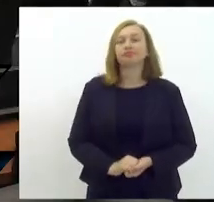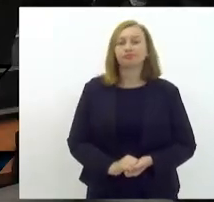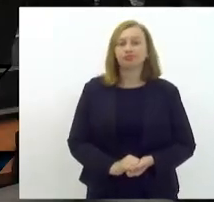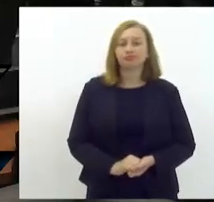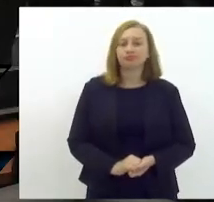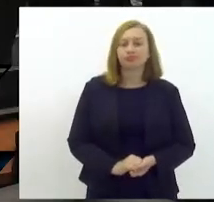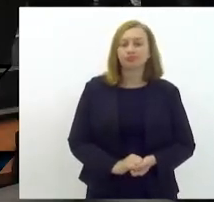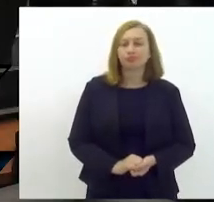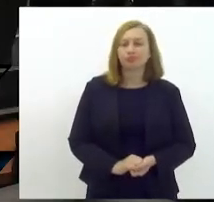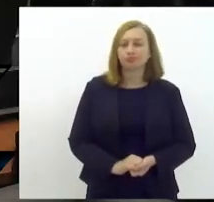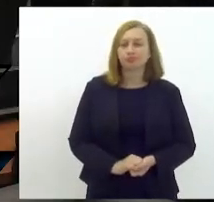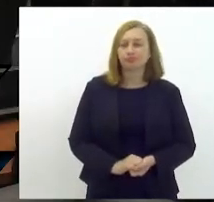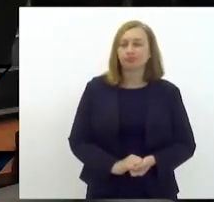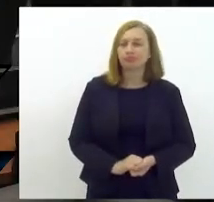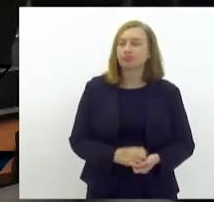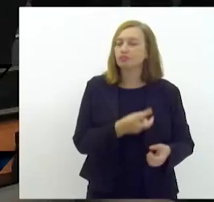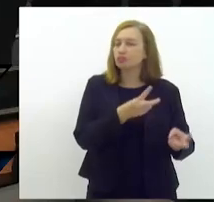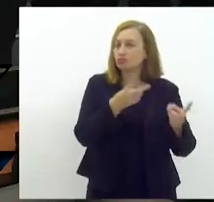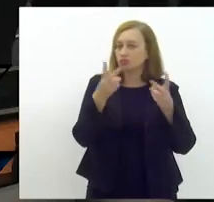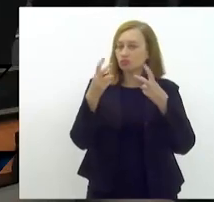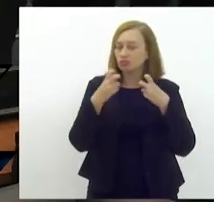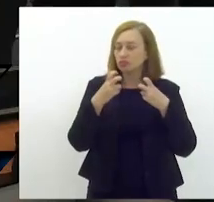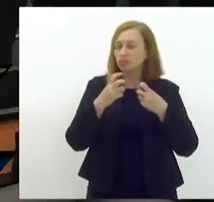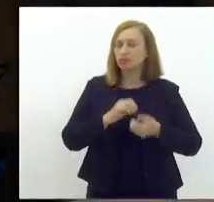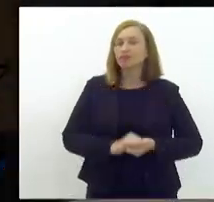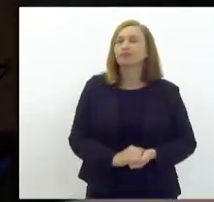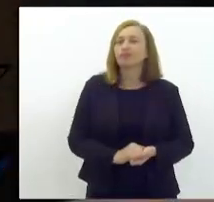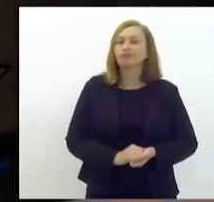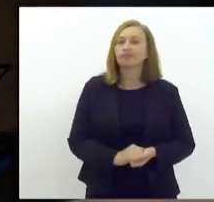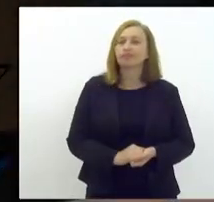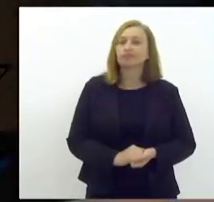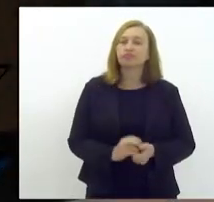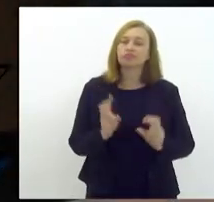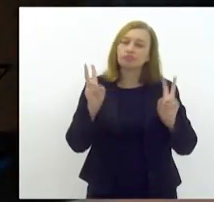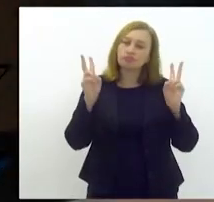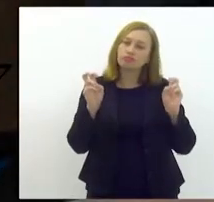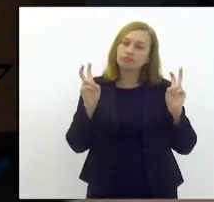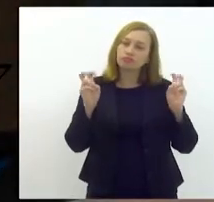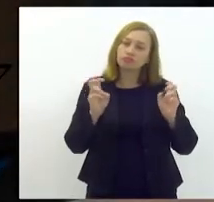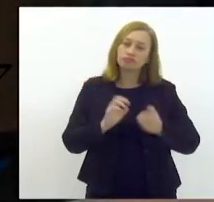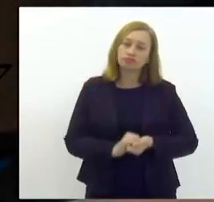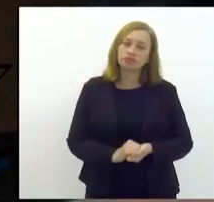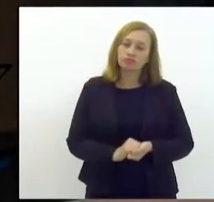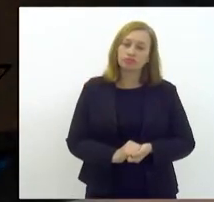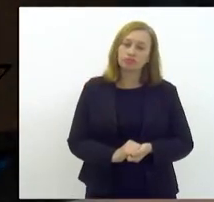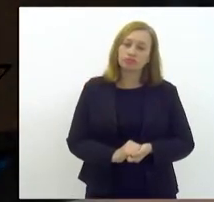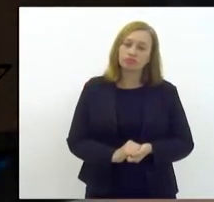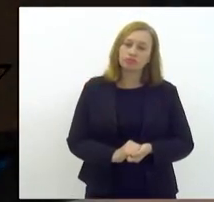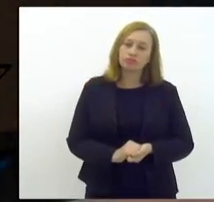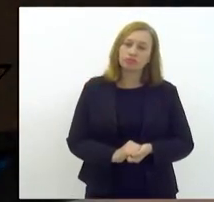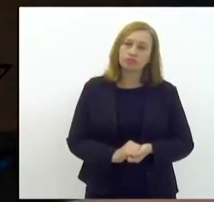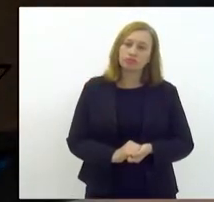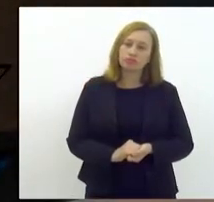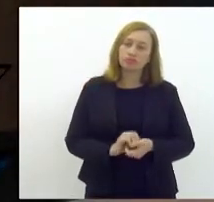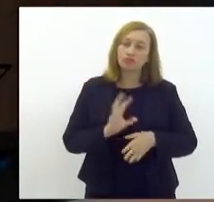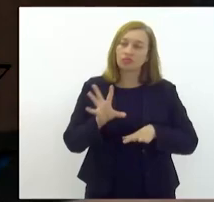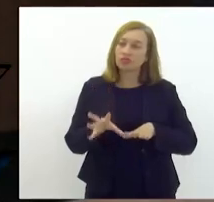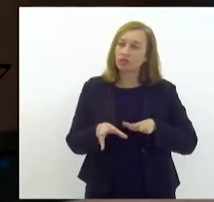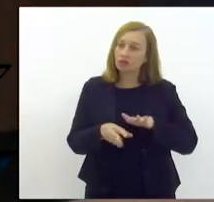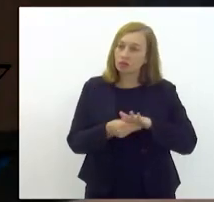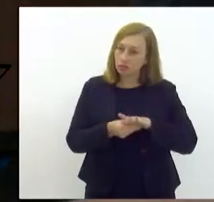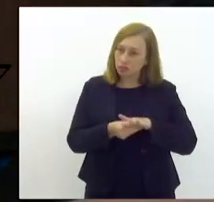a gente tá observando que esse tema das chamadas emendas